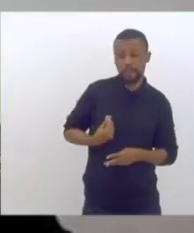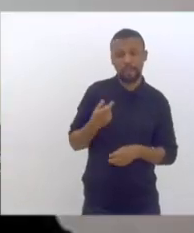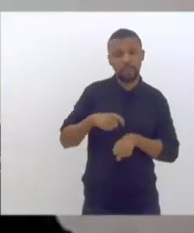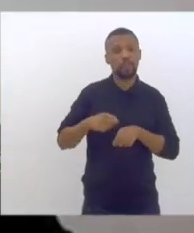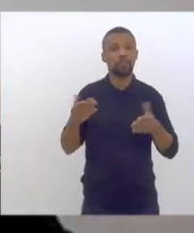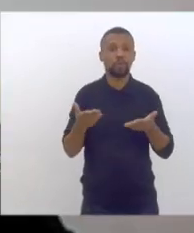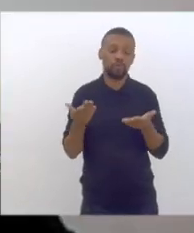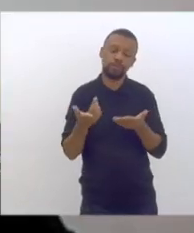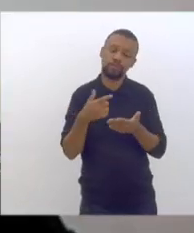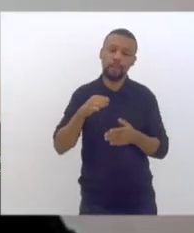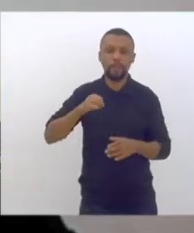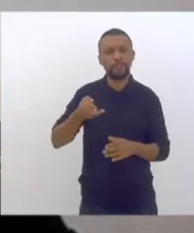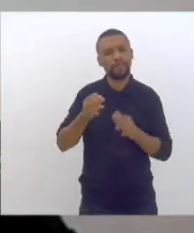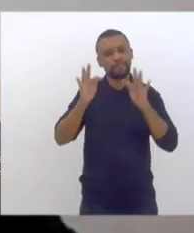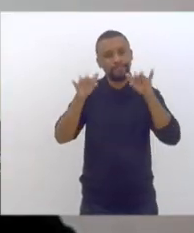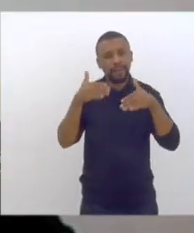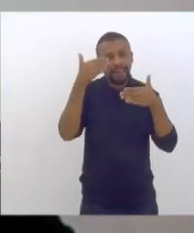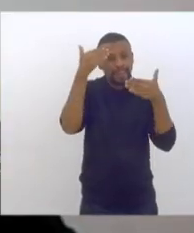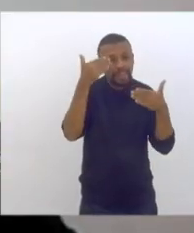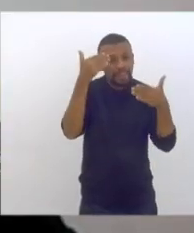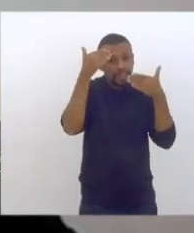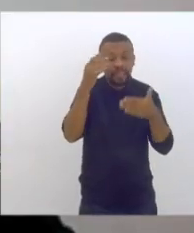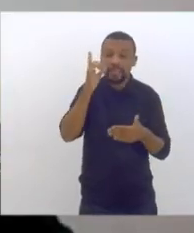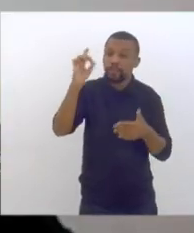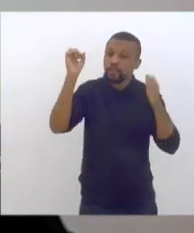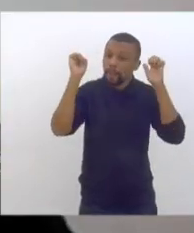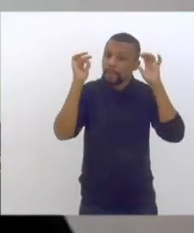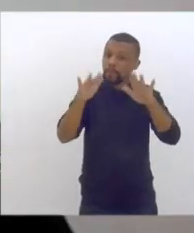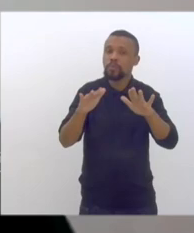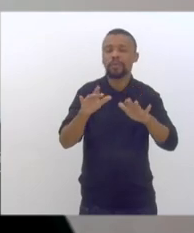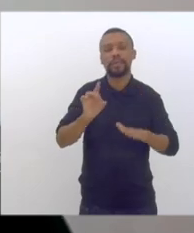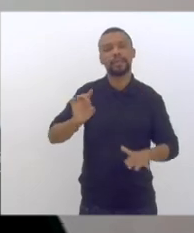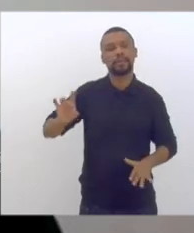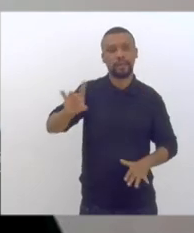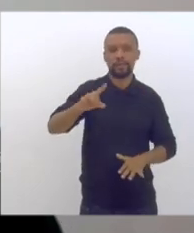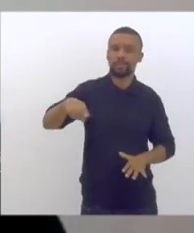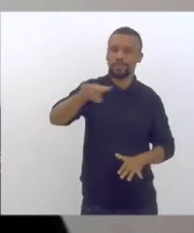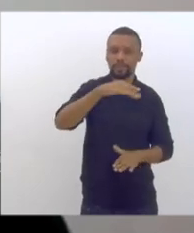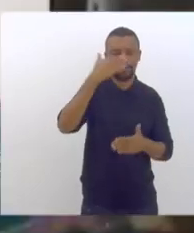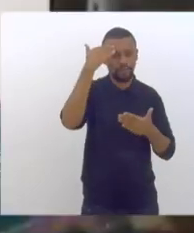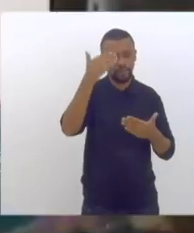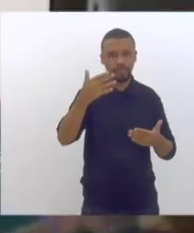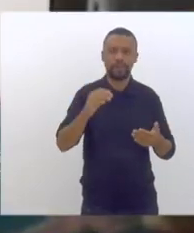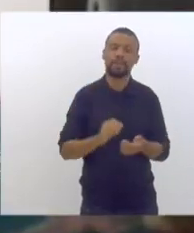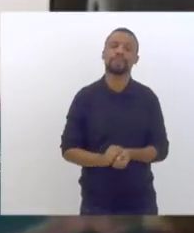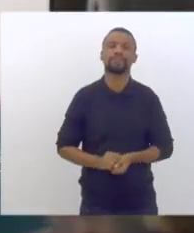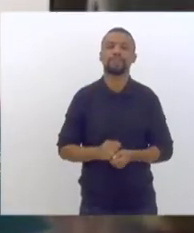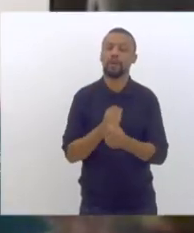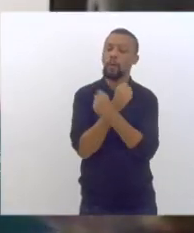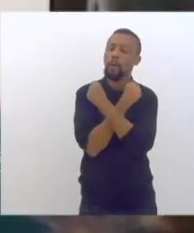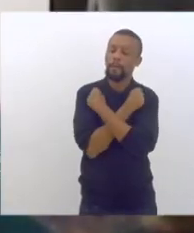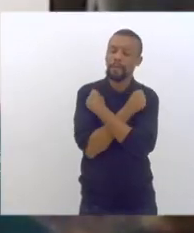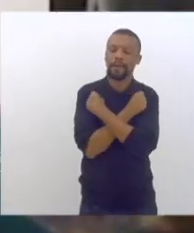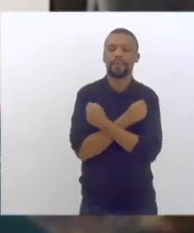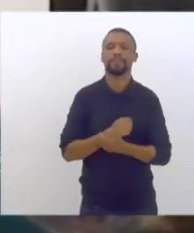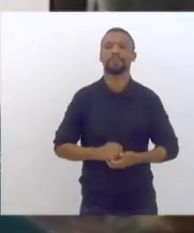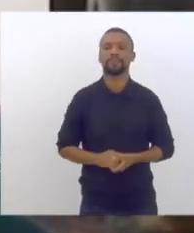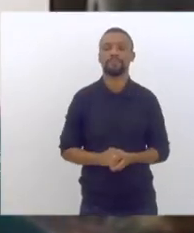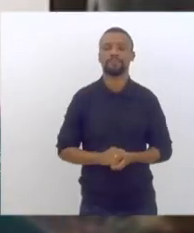hoje vamos encerrar os trabalhos aqui então agradecendo e pedindo a Deus que abençoe o dia de cada um obrigado um abraço a todos